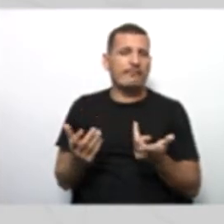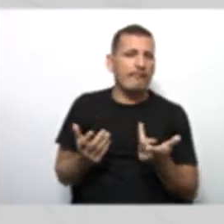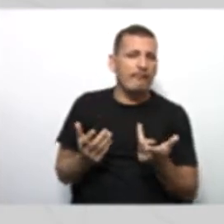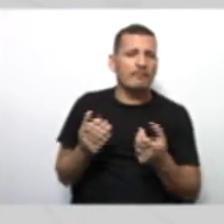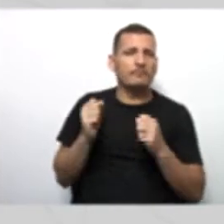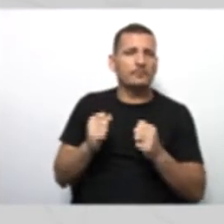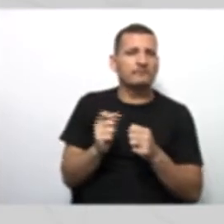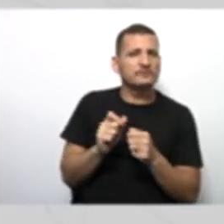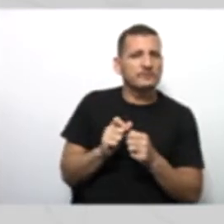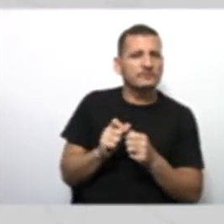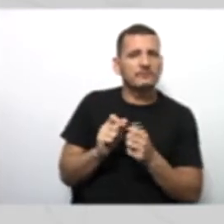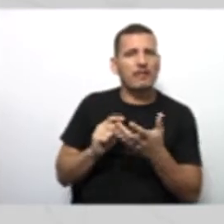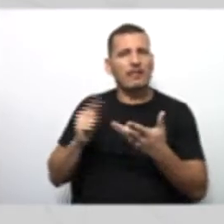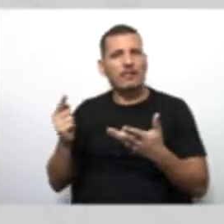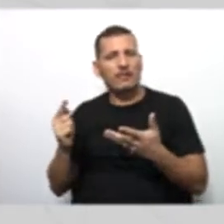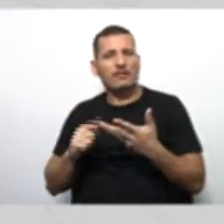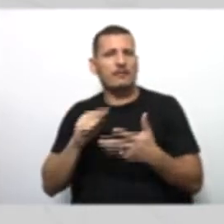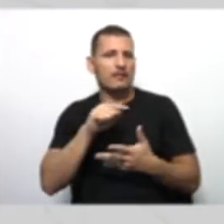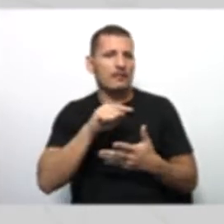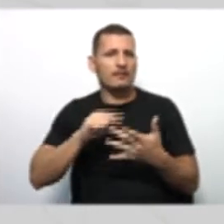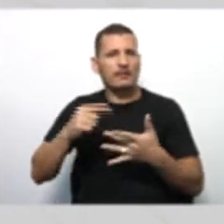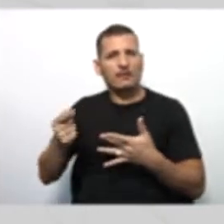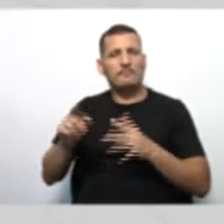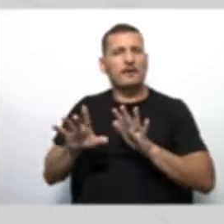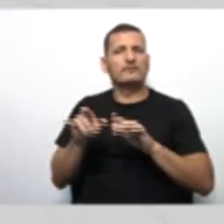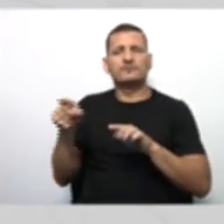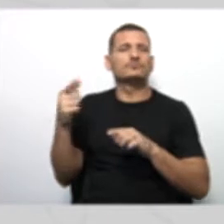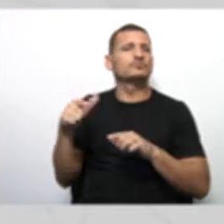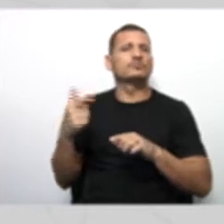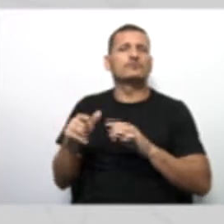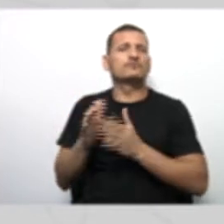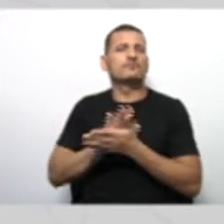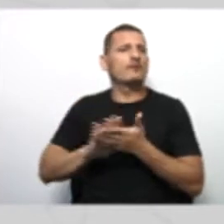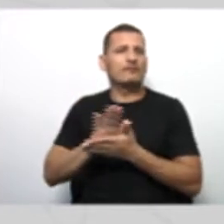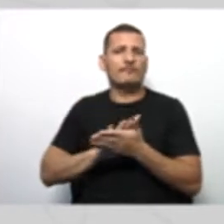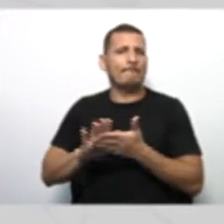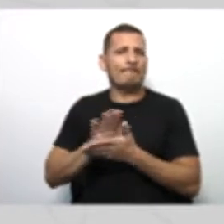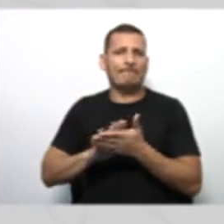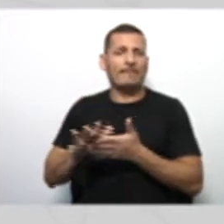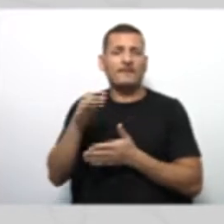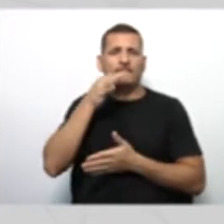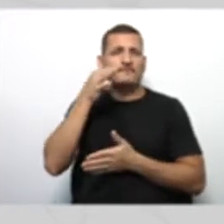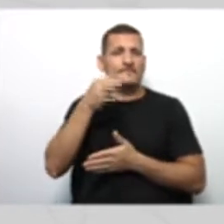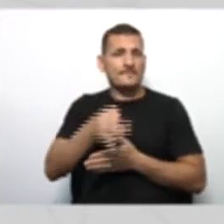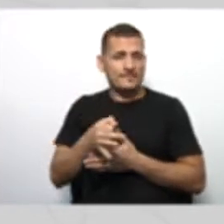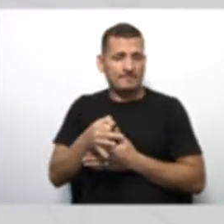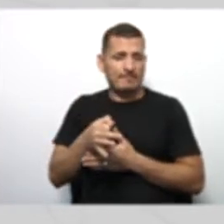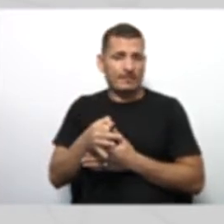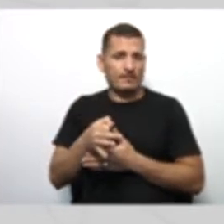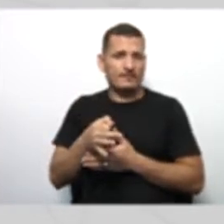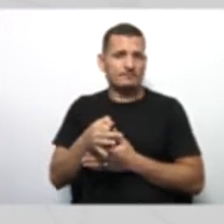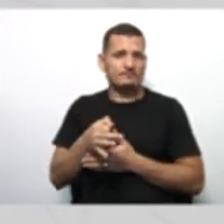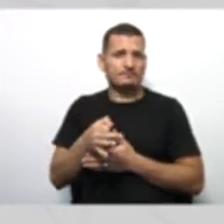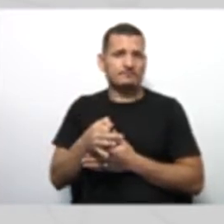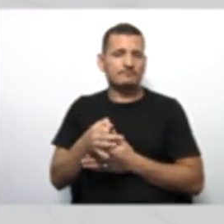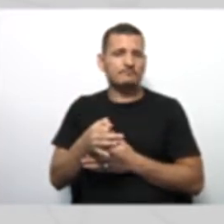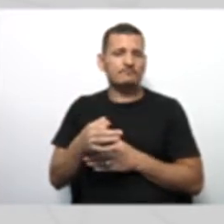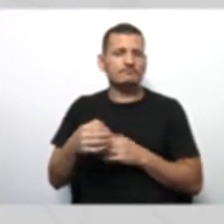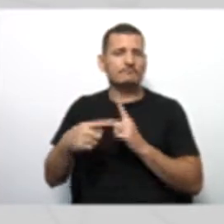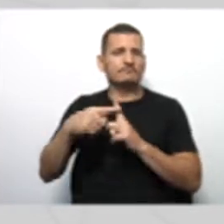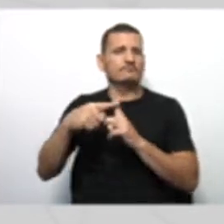assim, poderíamos fazer assado. Mas não traz nenhuma atitude concreta, é só mesmo em relação a críticas